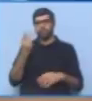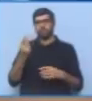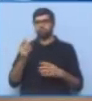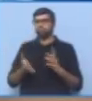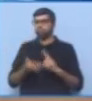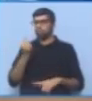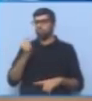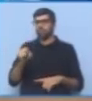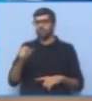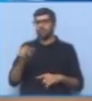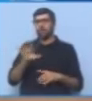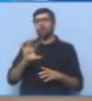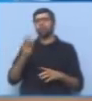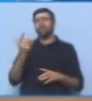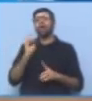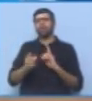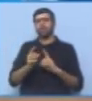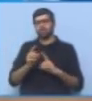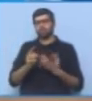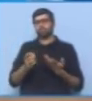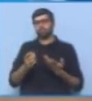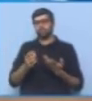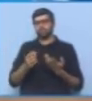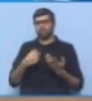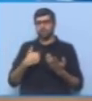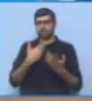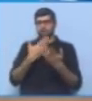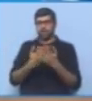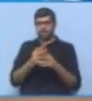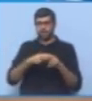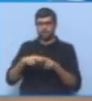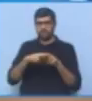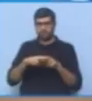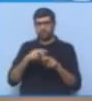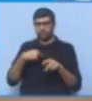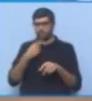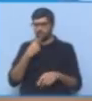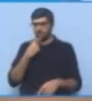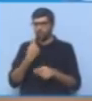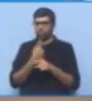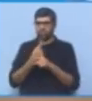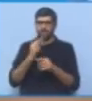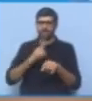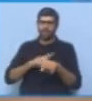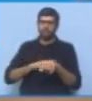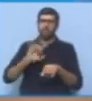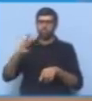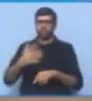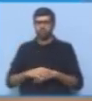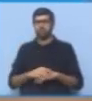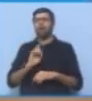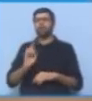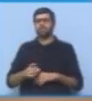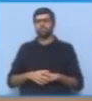que é que acontece neste meio? Foi aumentar, a intensidade da análise e perceber que há qualquer coisa naquele momento que está a acontecer. E o que